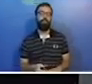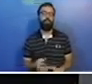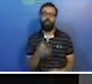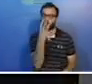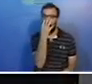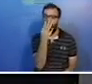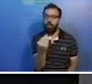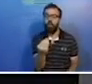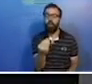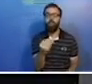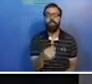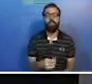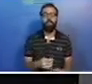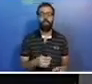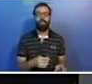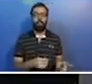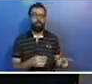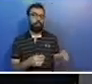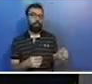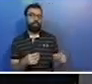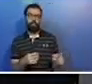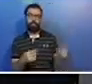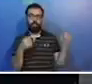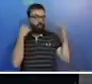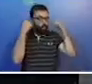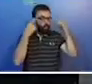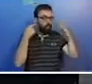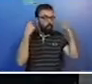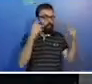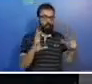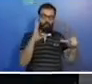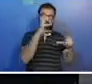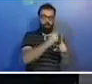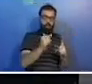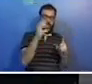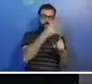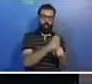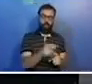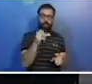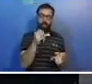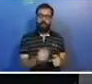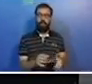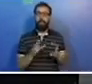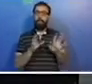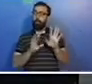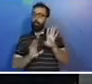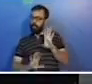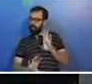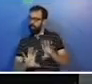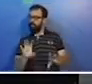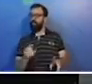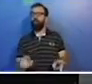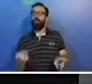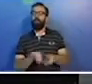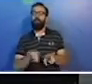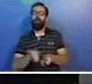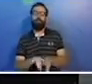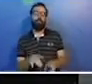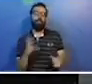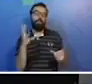alimentava das ovelhas? Sim, mas não eram todas, porque eles se alimentavam dos outros animaizinhos. Posso acabar com